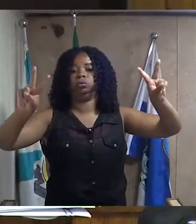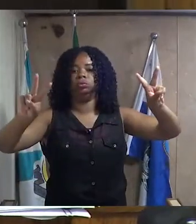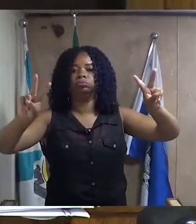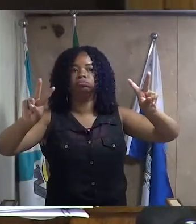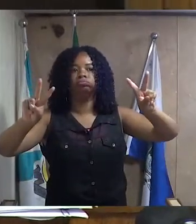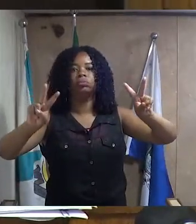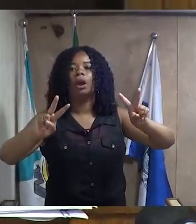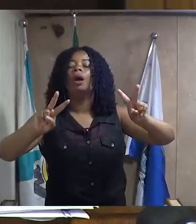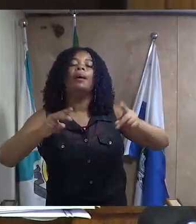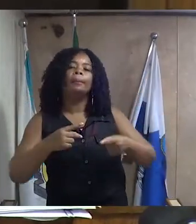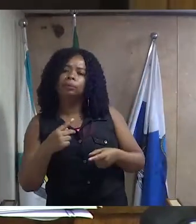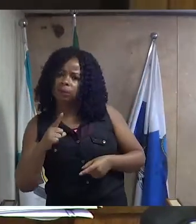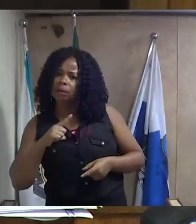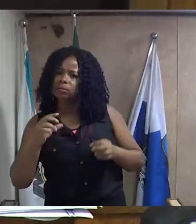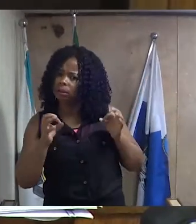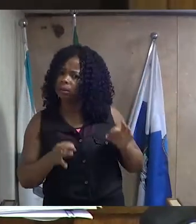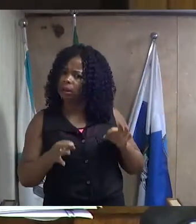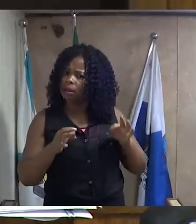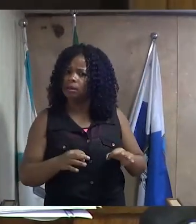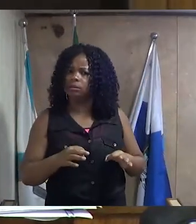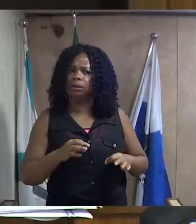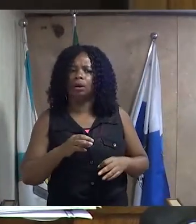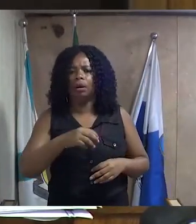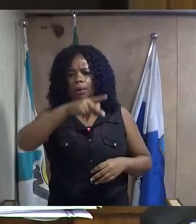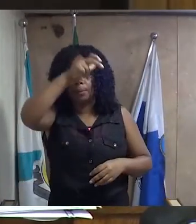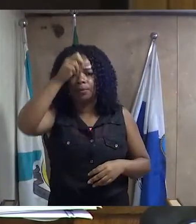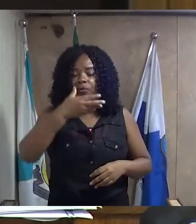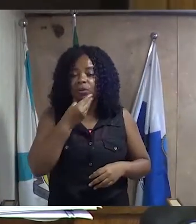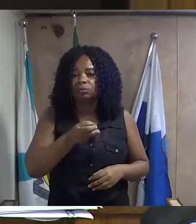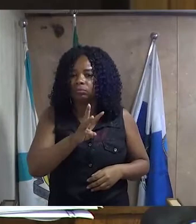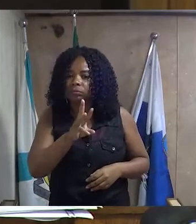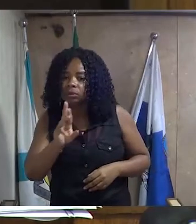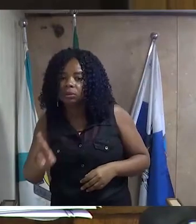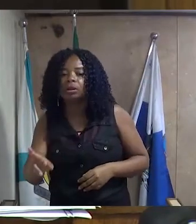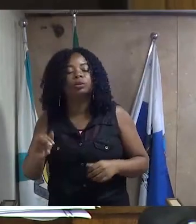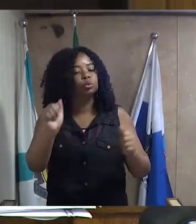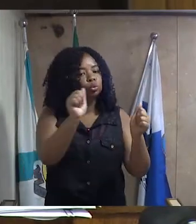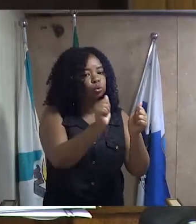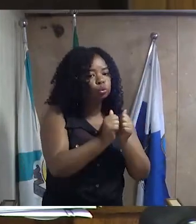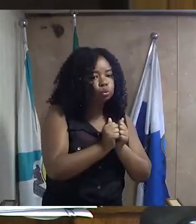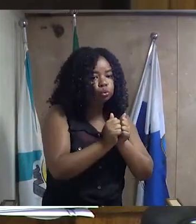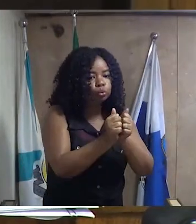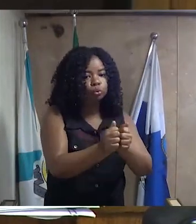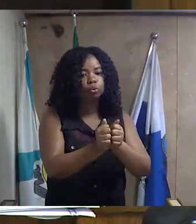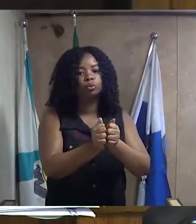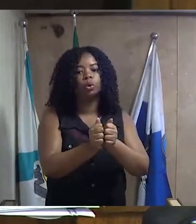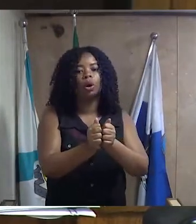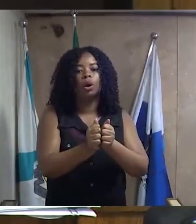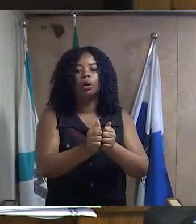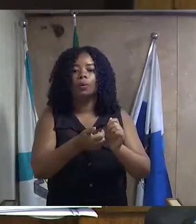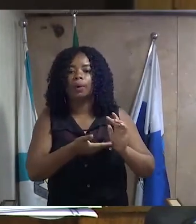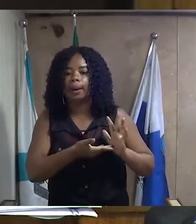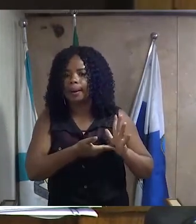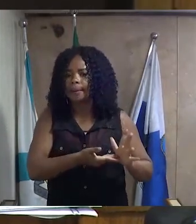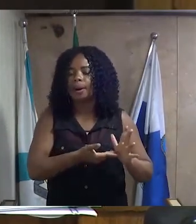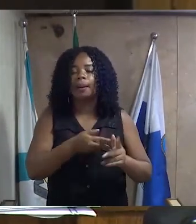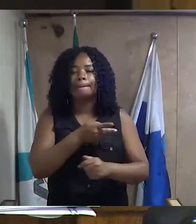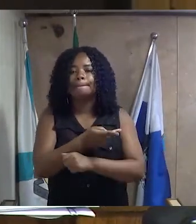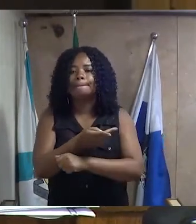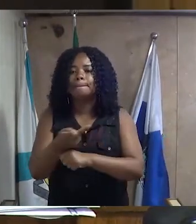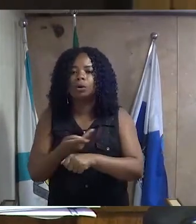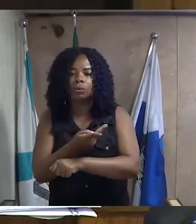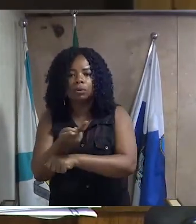certeza, prefeito Washington Reis, que junto com esta casa, buscará, como